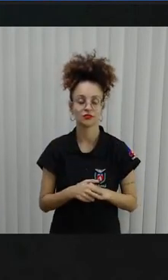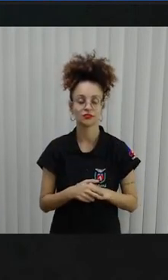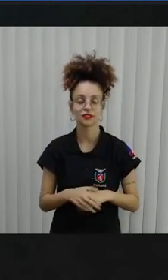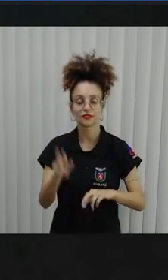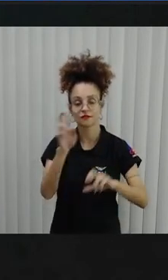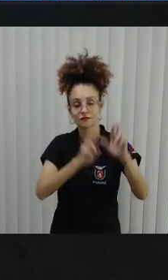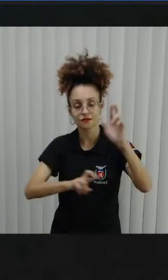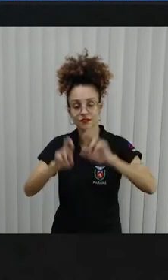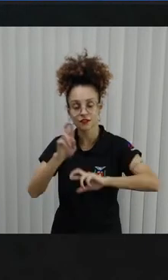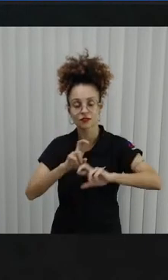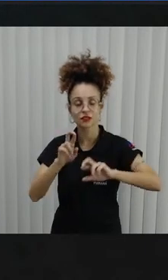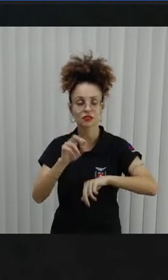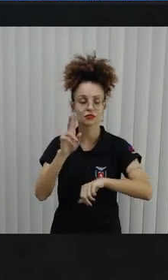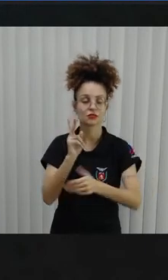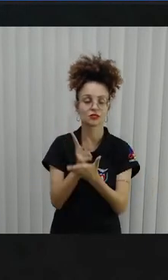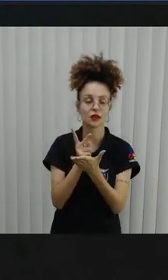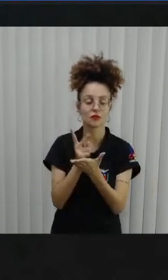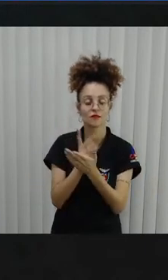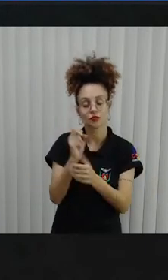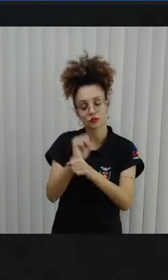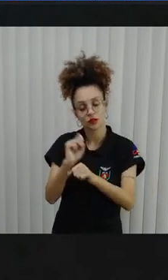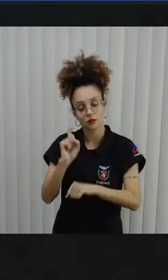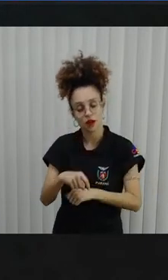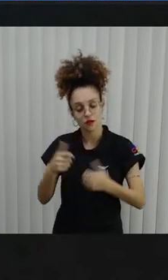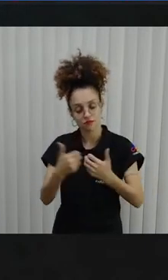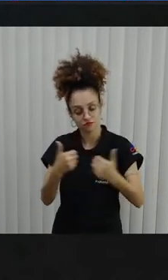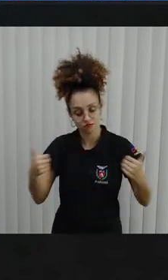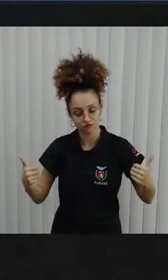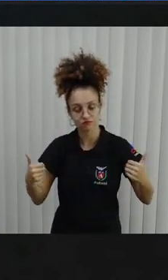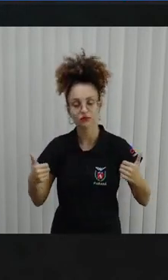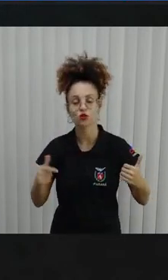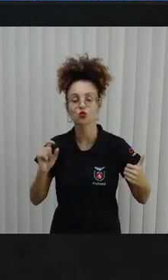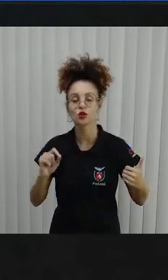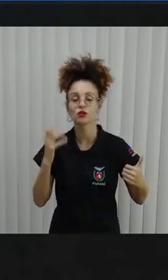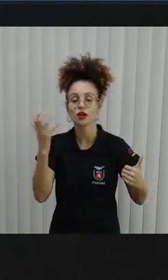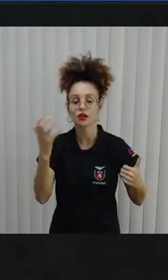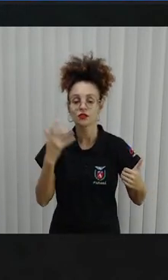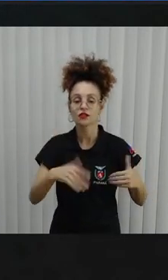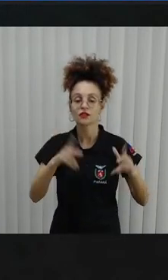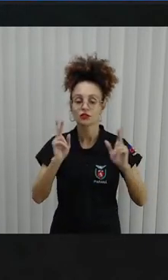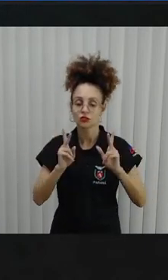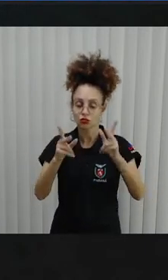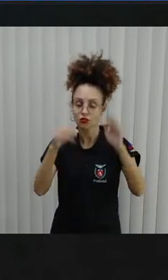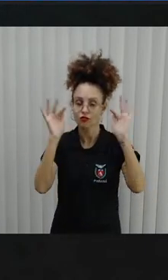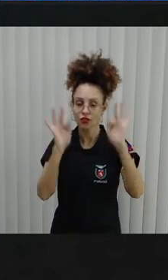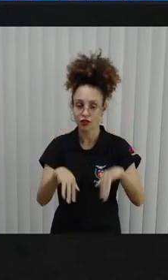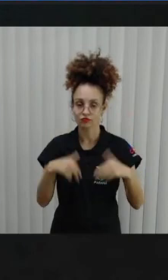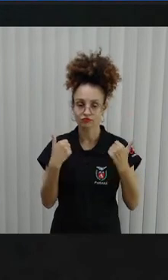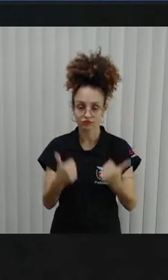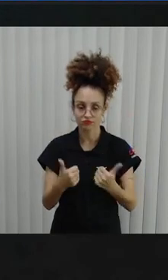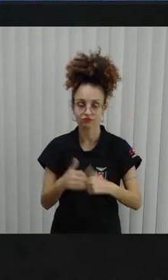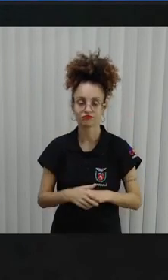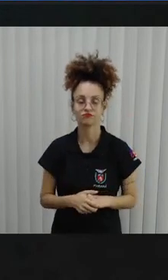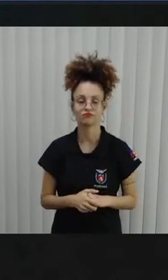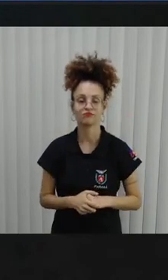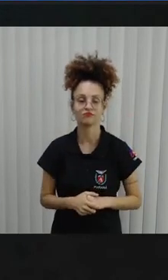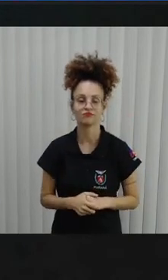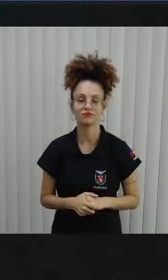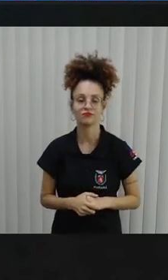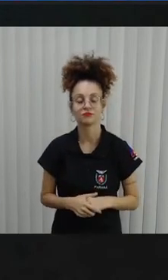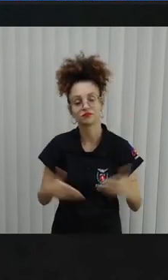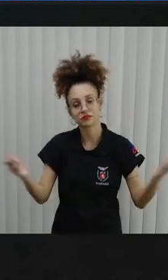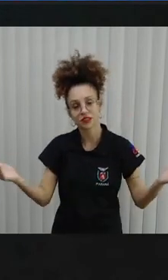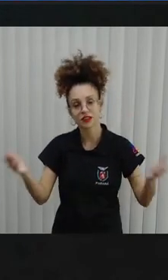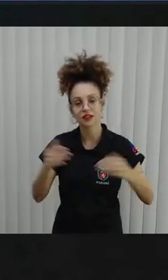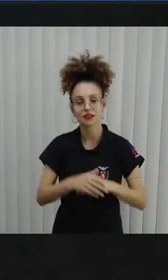verificação que sempre fica esperando essa tecla ser pressionada. Quando ela for pressionada, o que, que eu quero fazer? Ah, eu quero que o Tino pule. Então, beleza. Tranquilo? Bom,